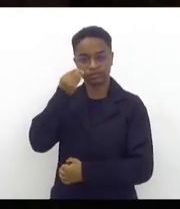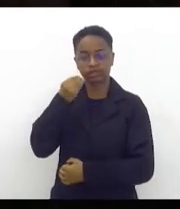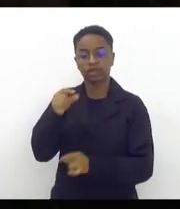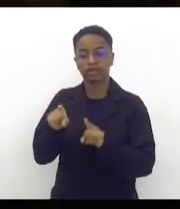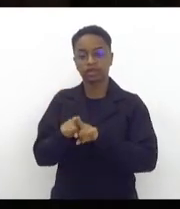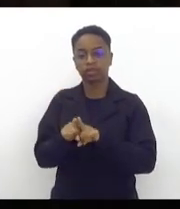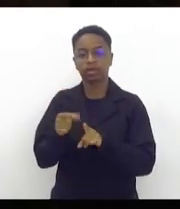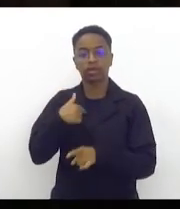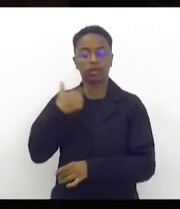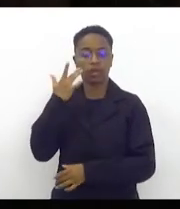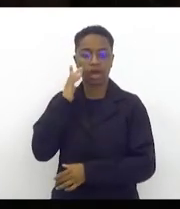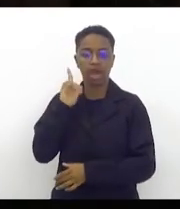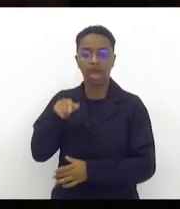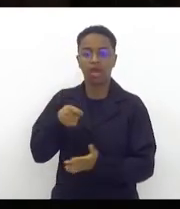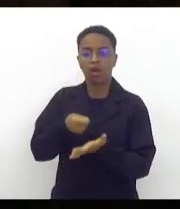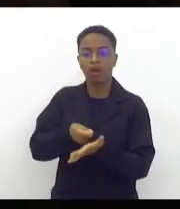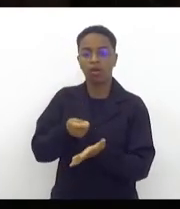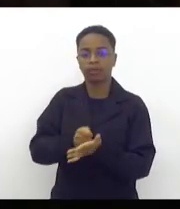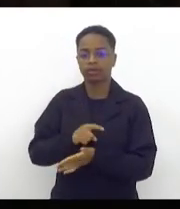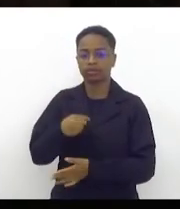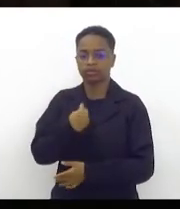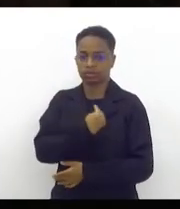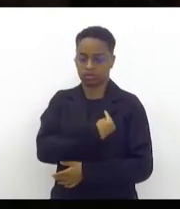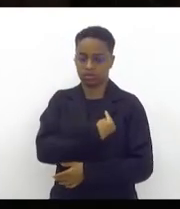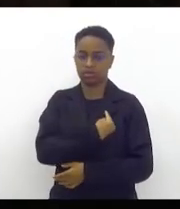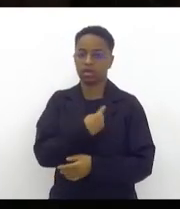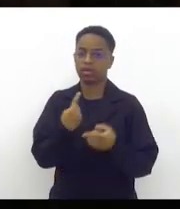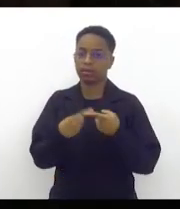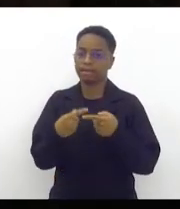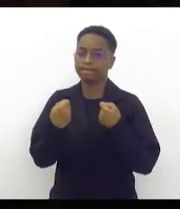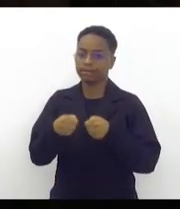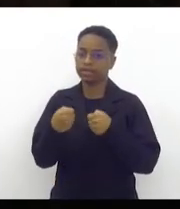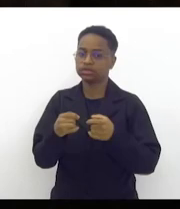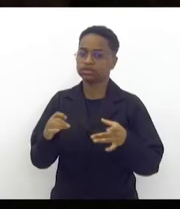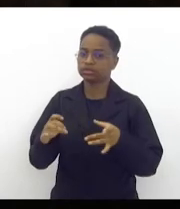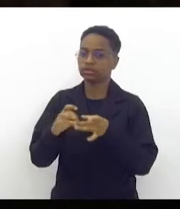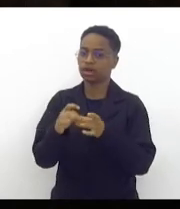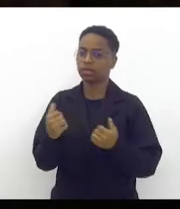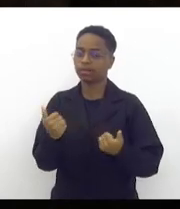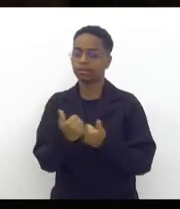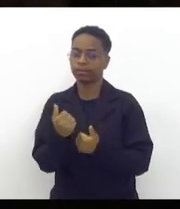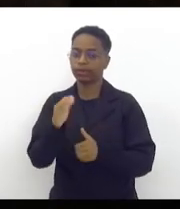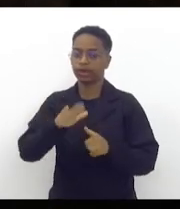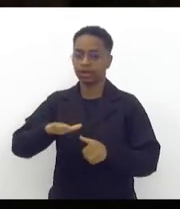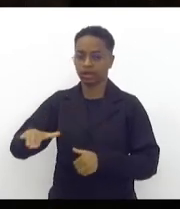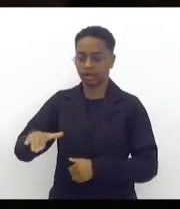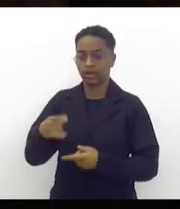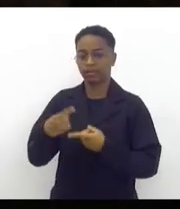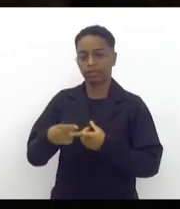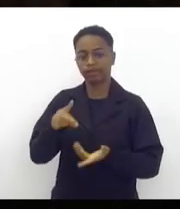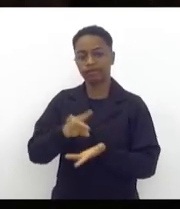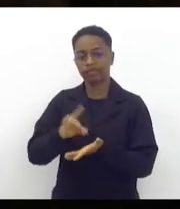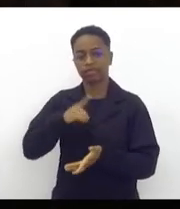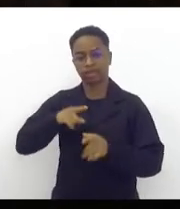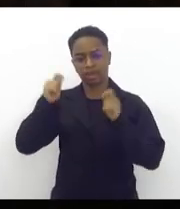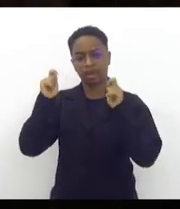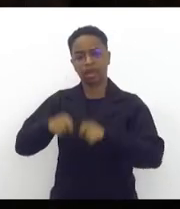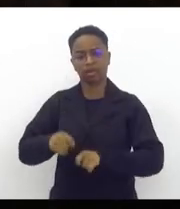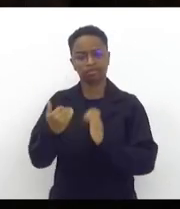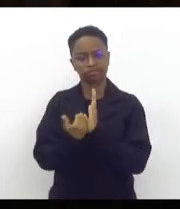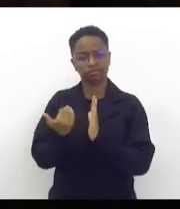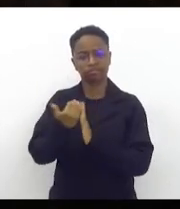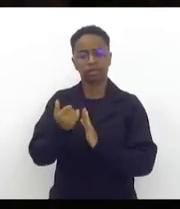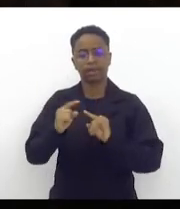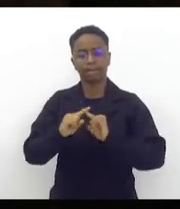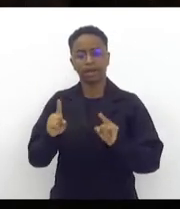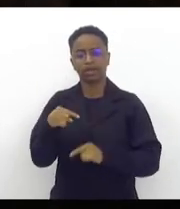uma obrigação que nós temos que ter com estas crianças que verdadeiramente têm um potencial enorme, e a gente tem